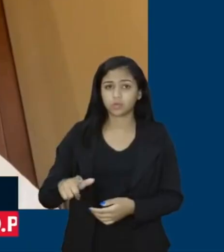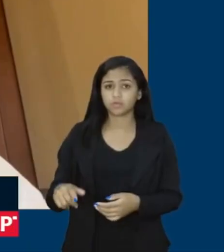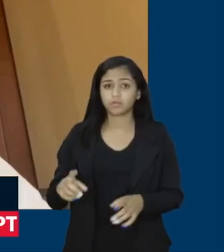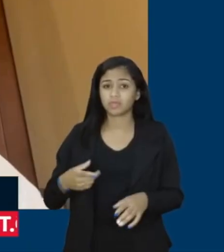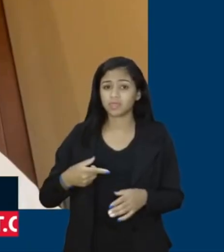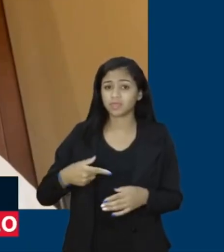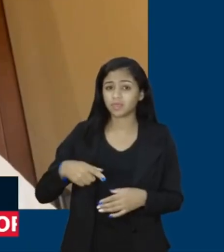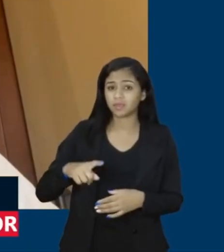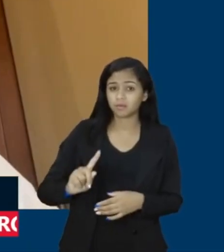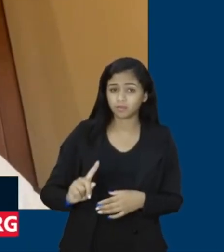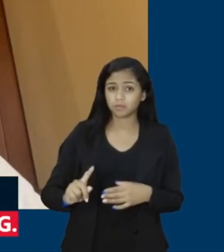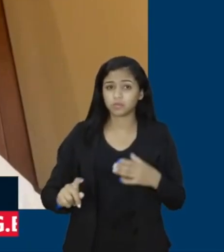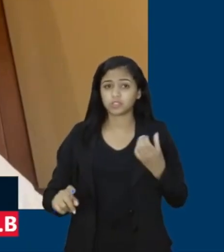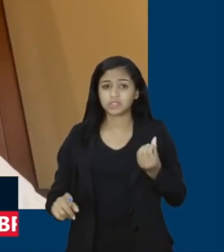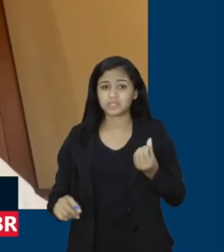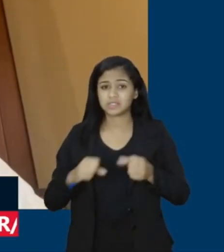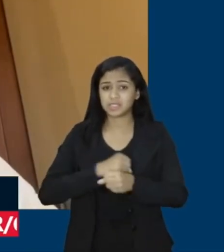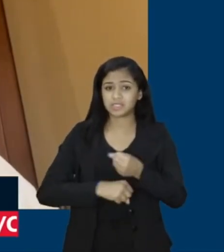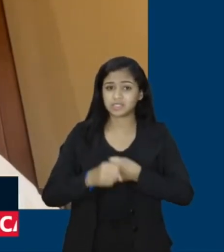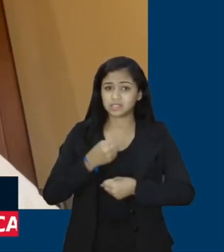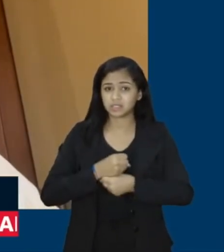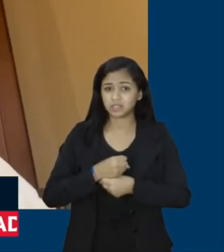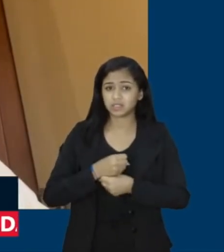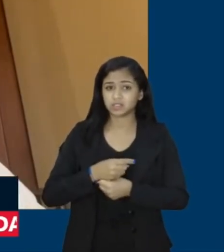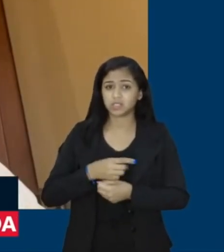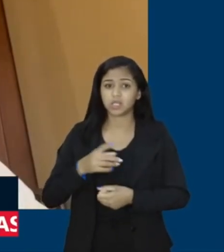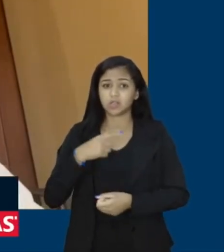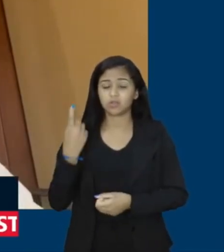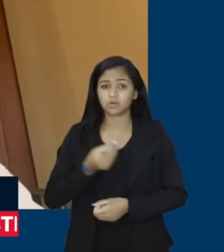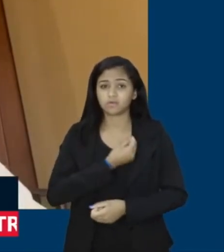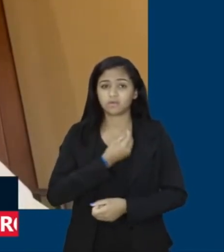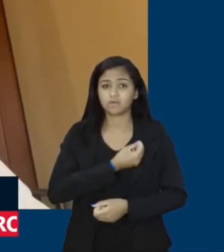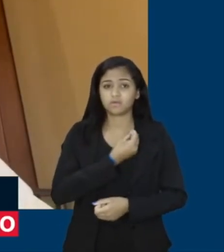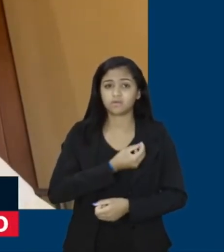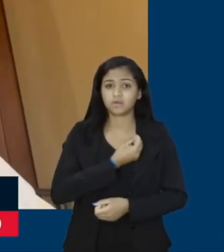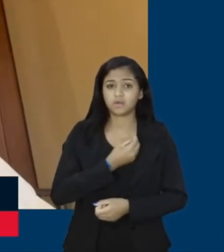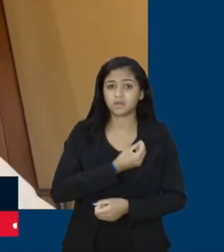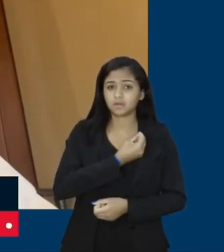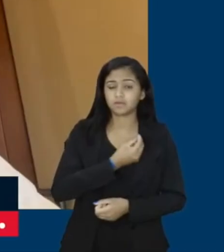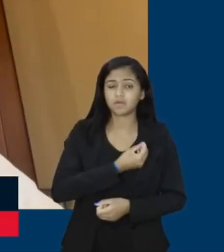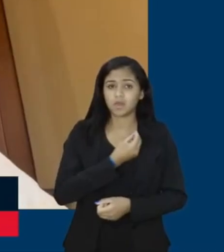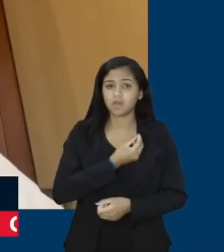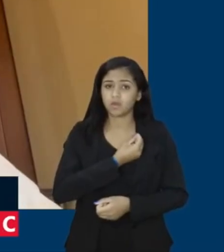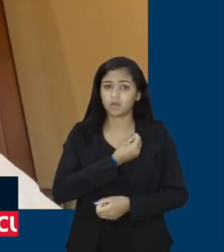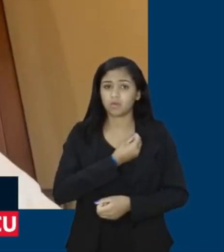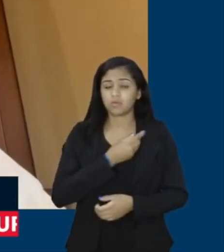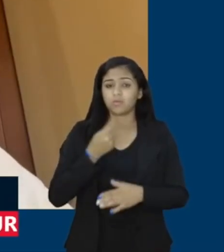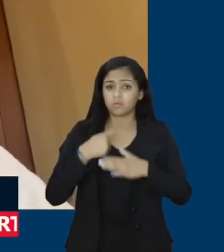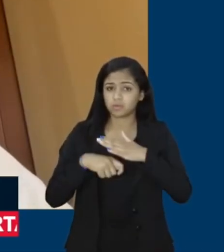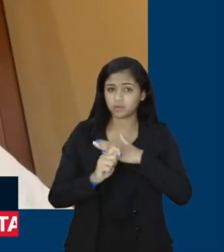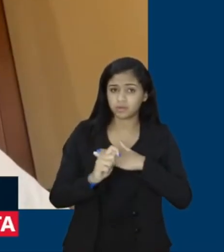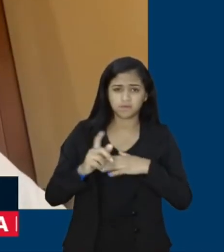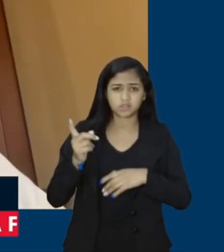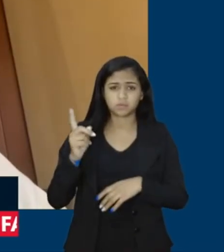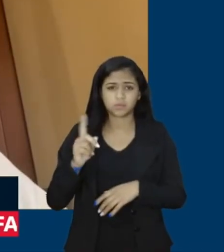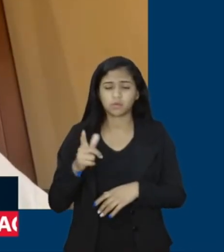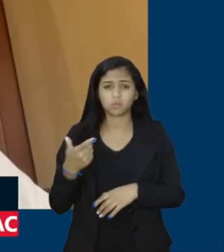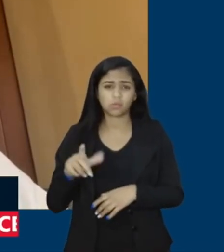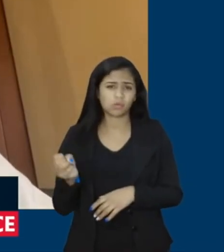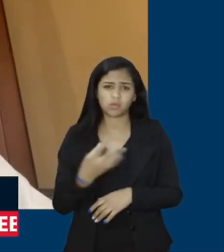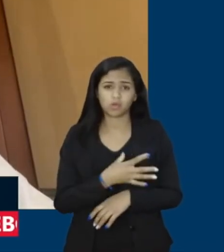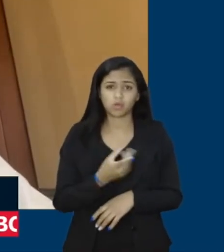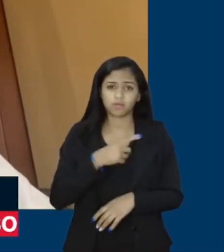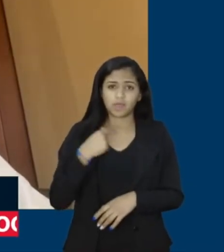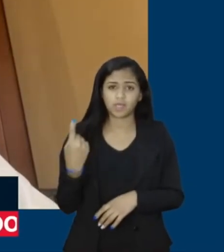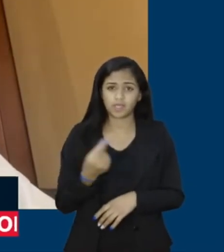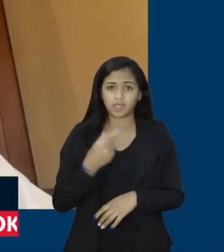6 anos que a gente viveu um drama. Além de não ter grandes investimentos novos acontecendo no Paraná e no Brasil, a gente